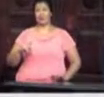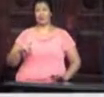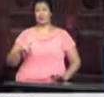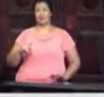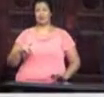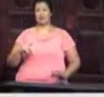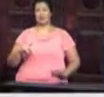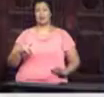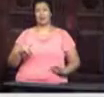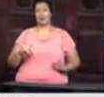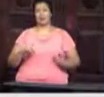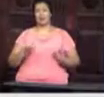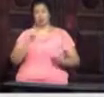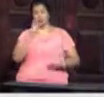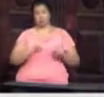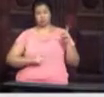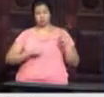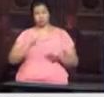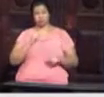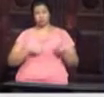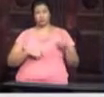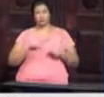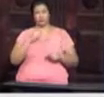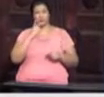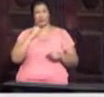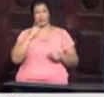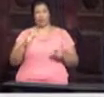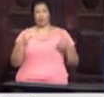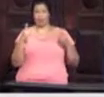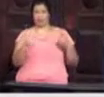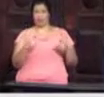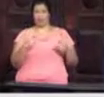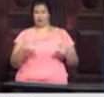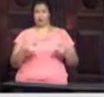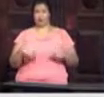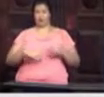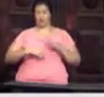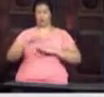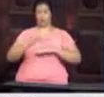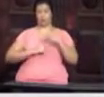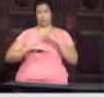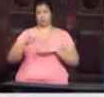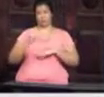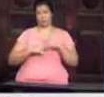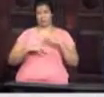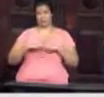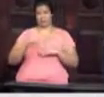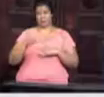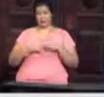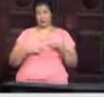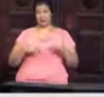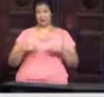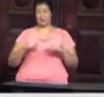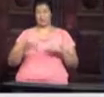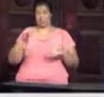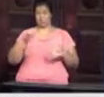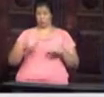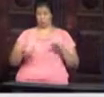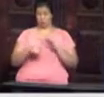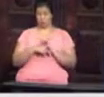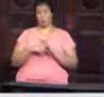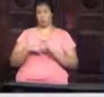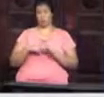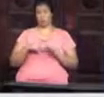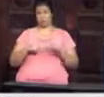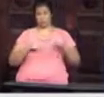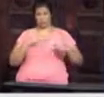que dizia respeito à sua competência como parlamentar, porque nunca teve